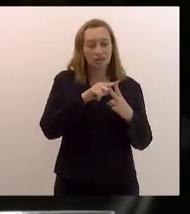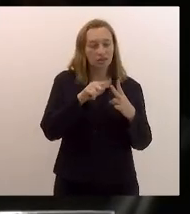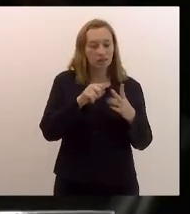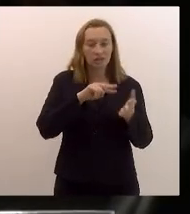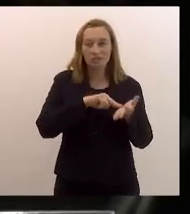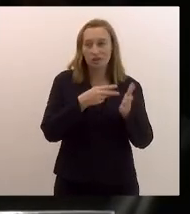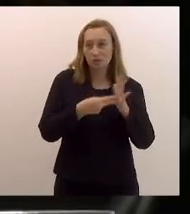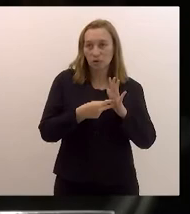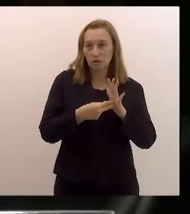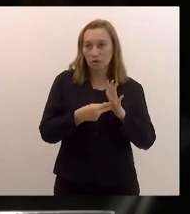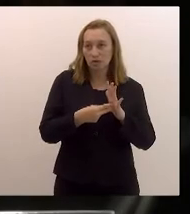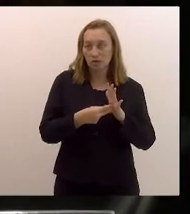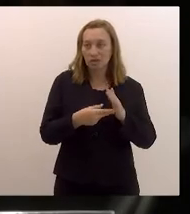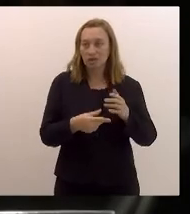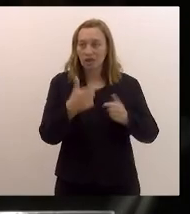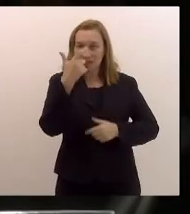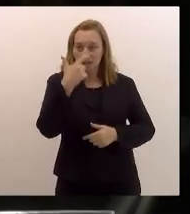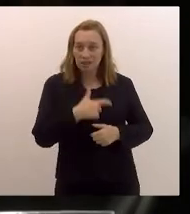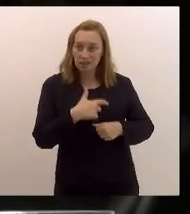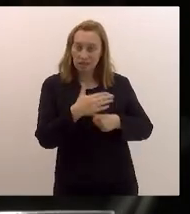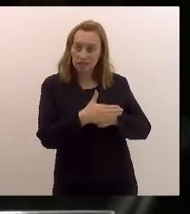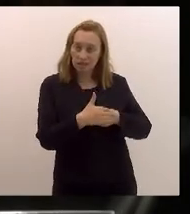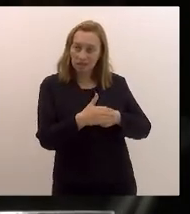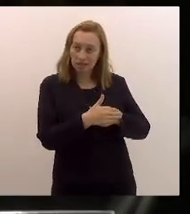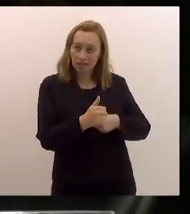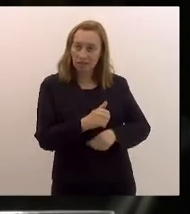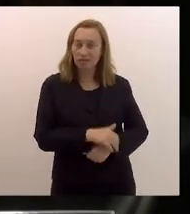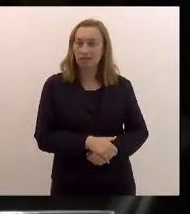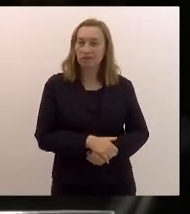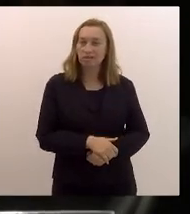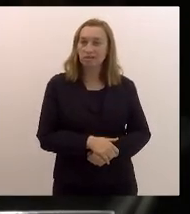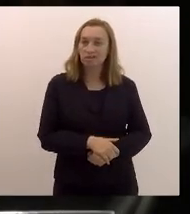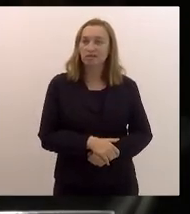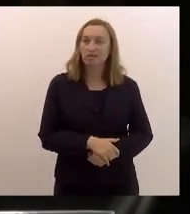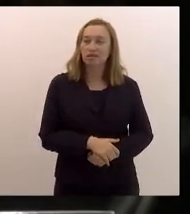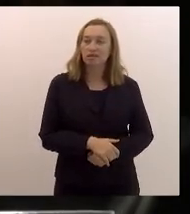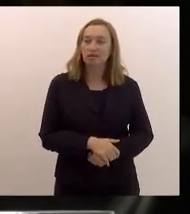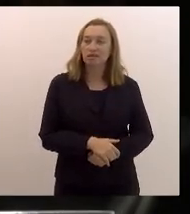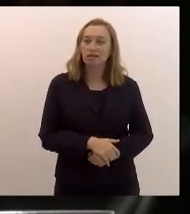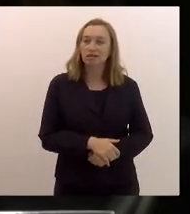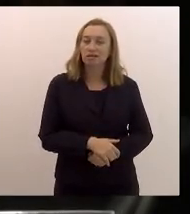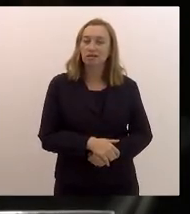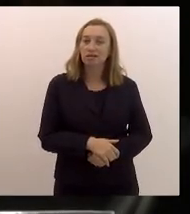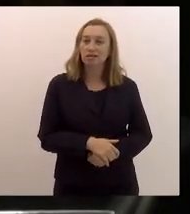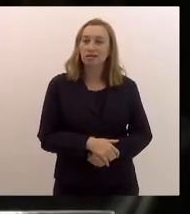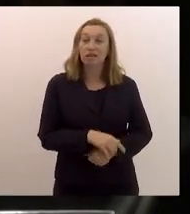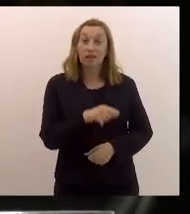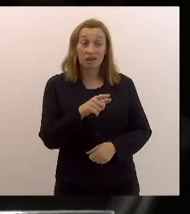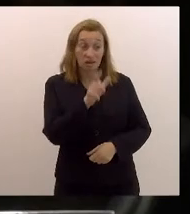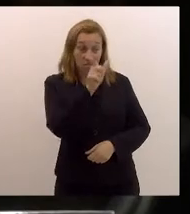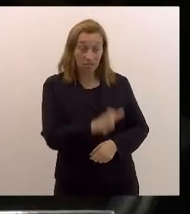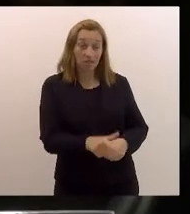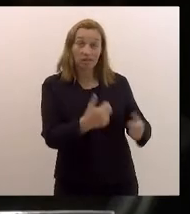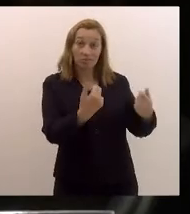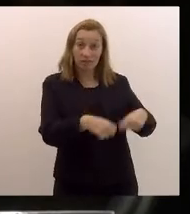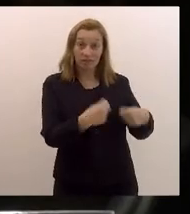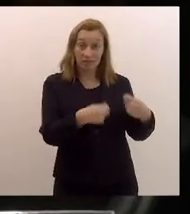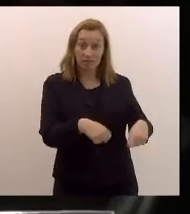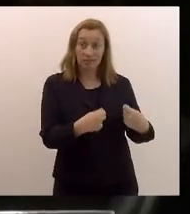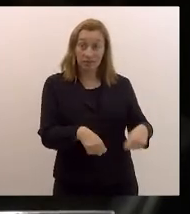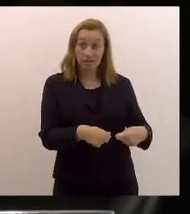significados primeiro é ser carente tô carente aquele que precisa